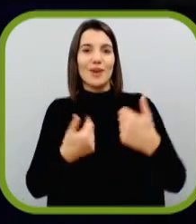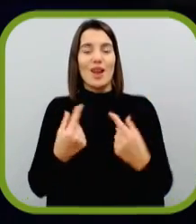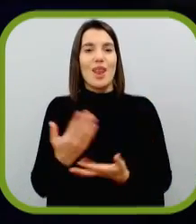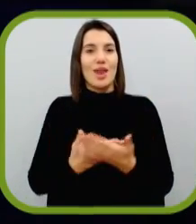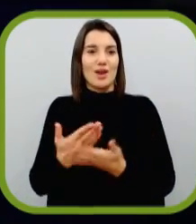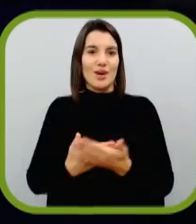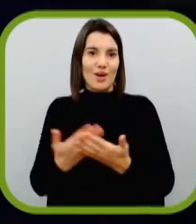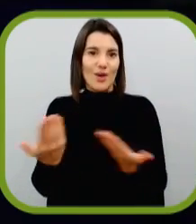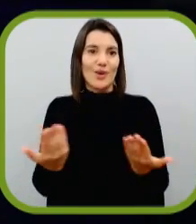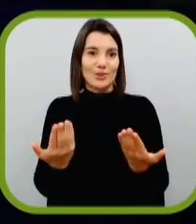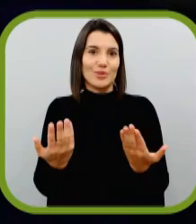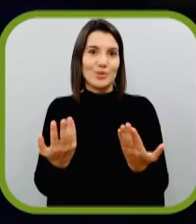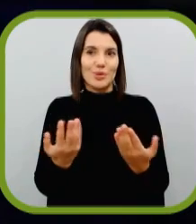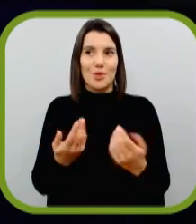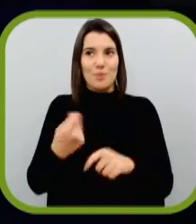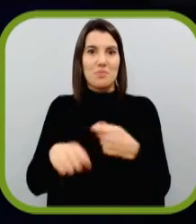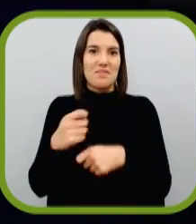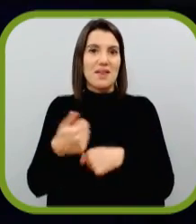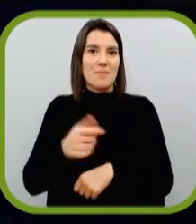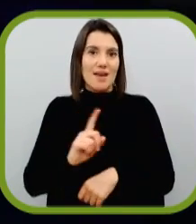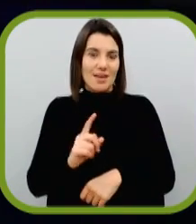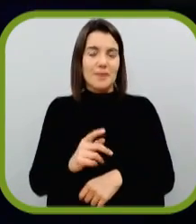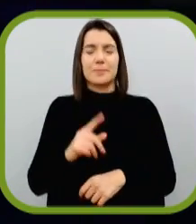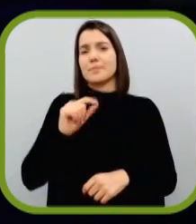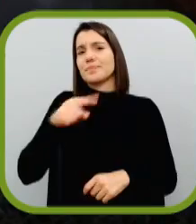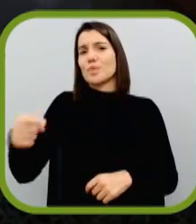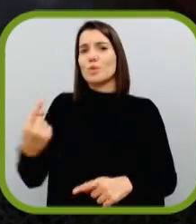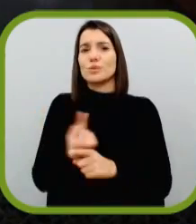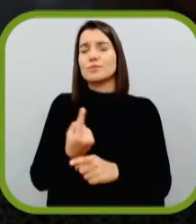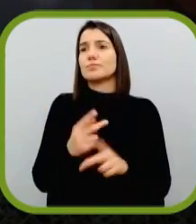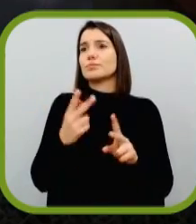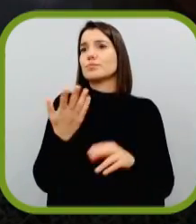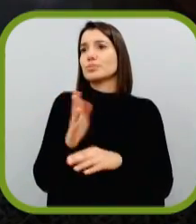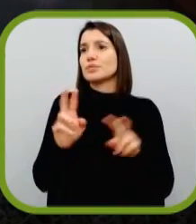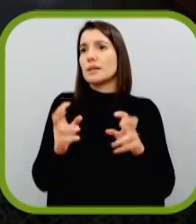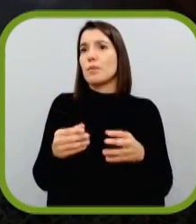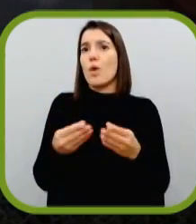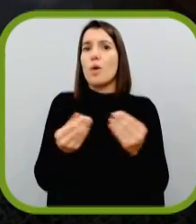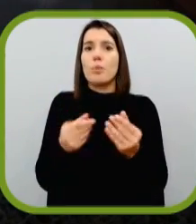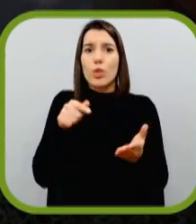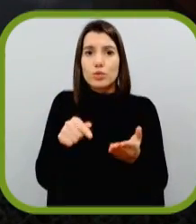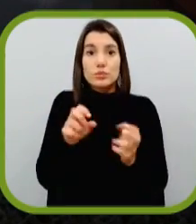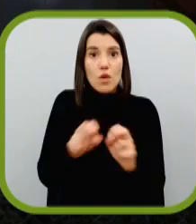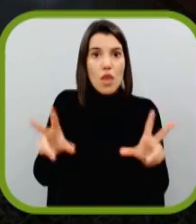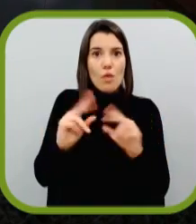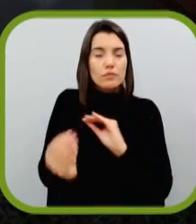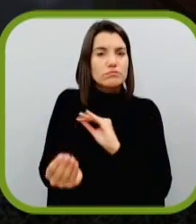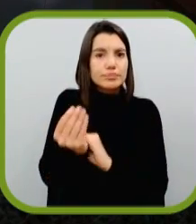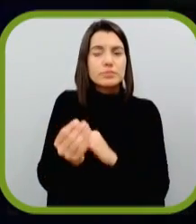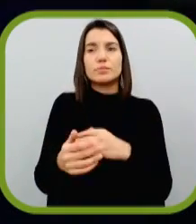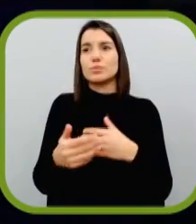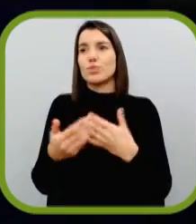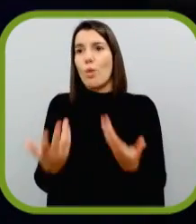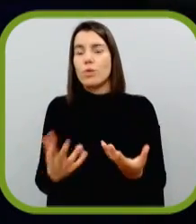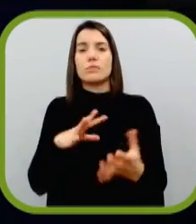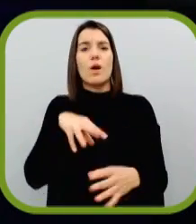ter um negócio bem sucedido. Depois há outros fatores, como é a questão da inovação do produto, o facto